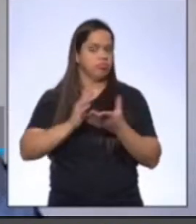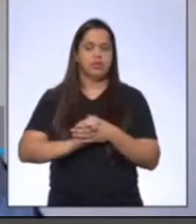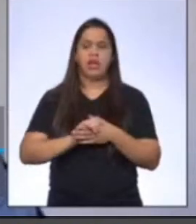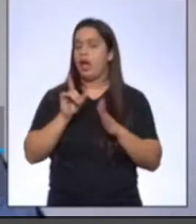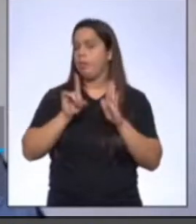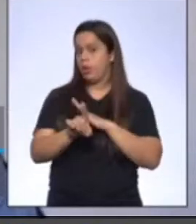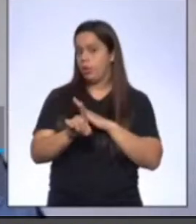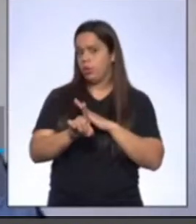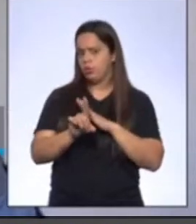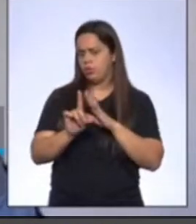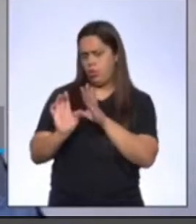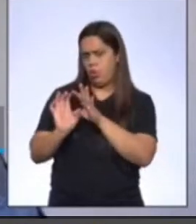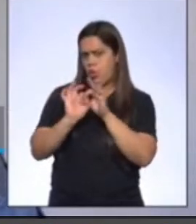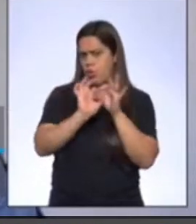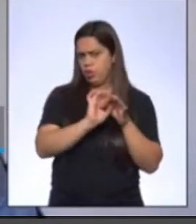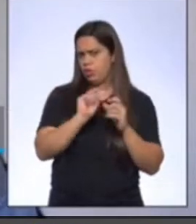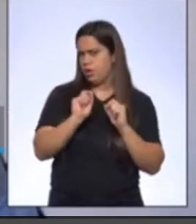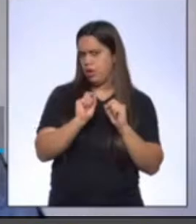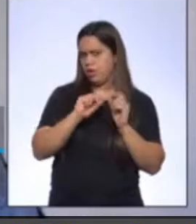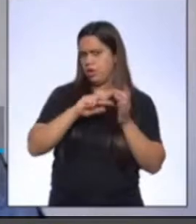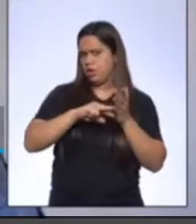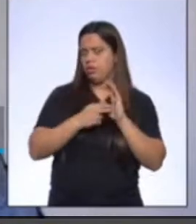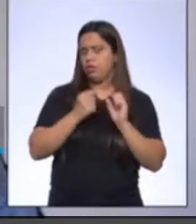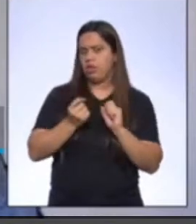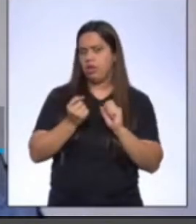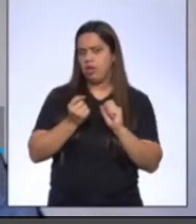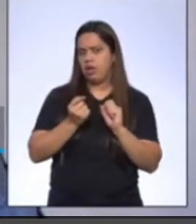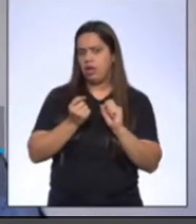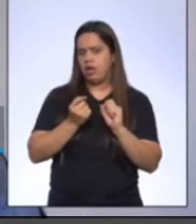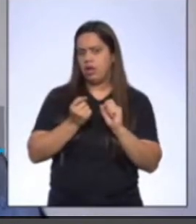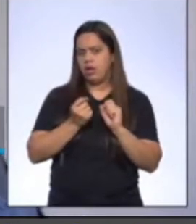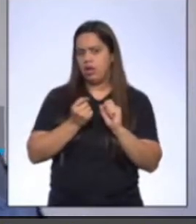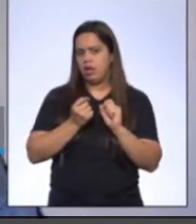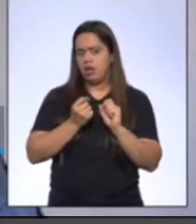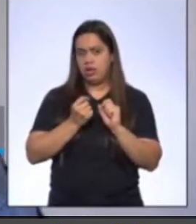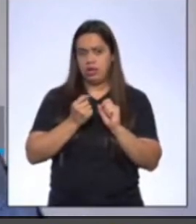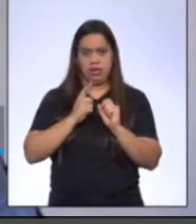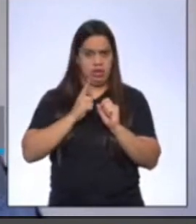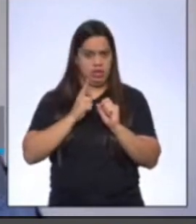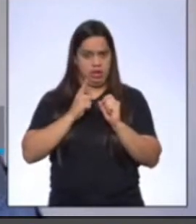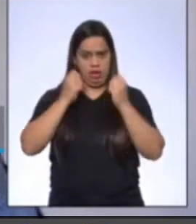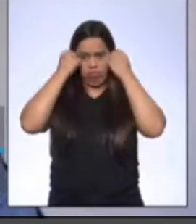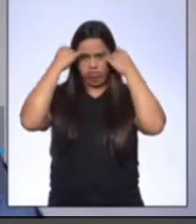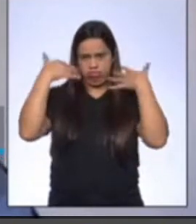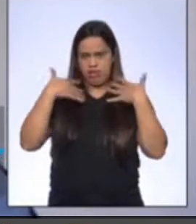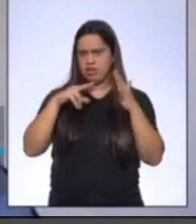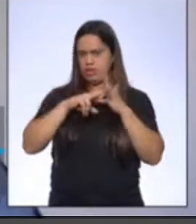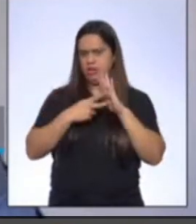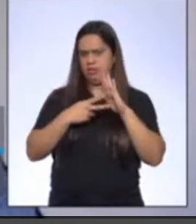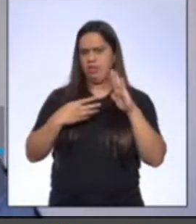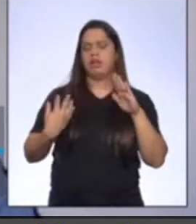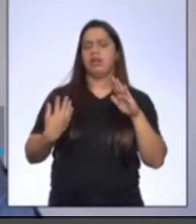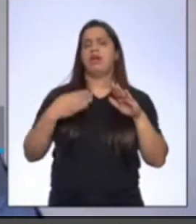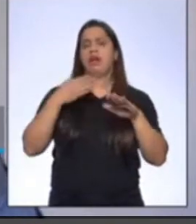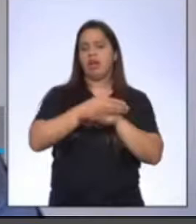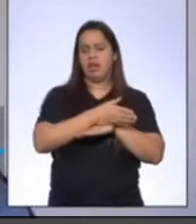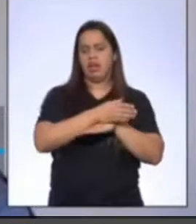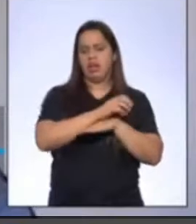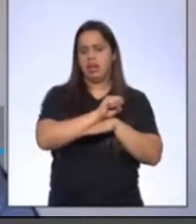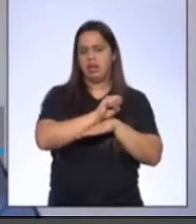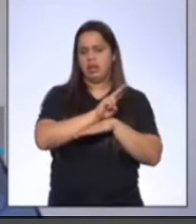qual contexto? Significa o quê? Expressão com muito suor. Será que é ir à sauna? Teve sauna no